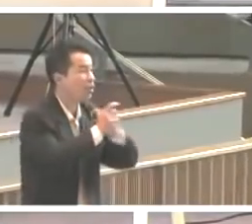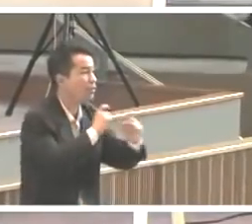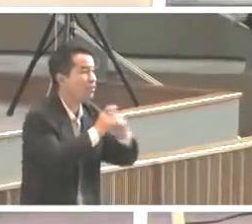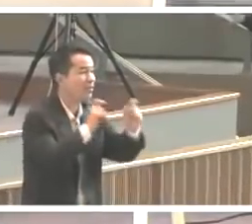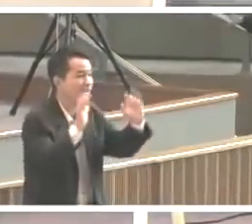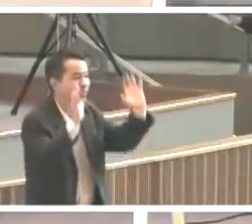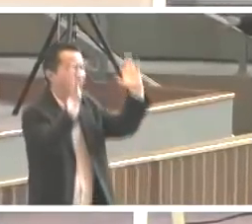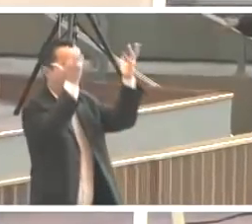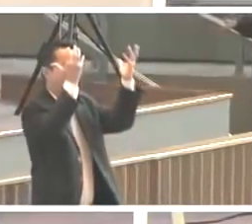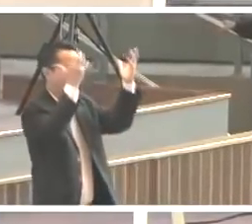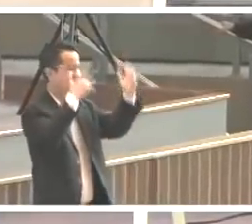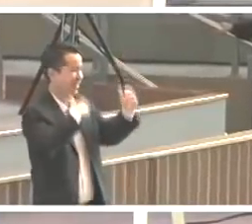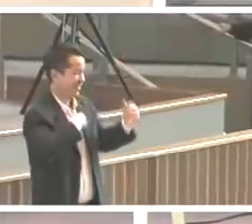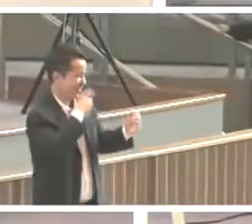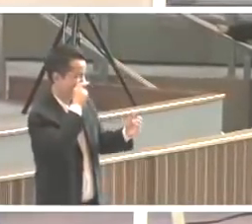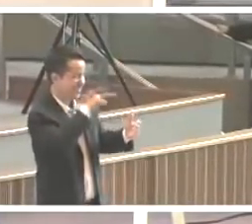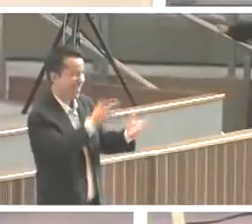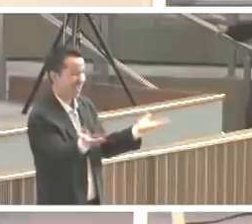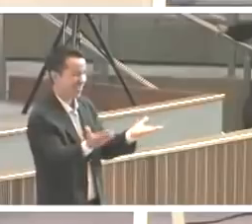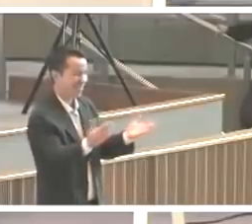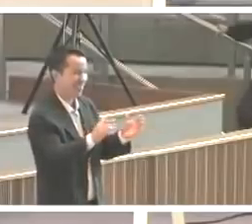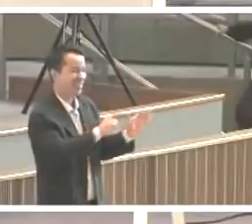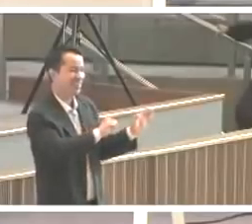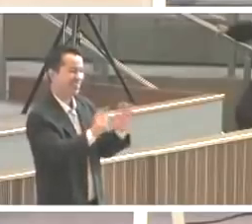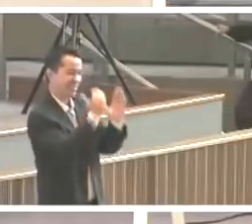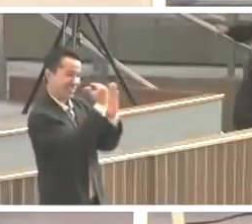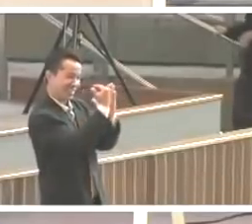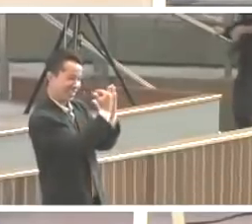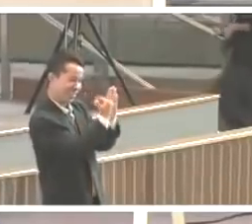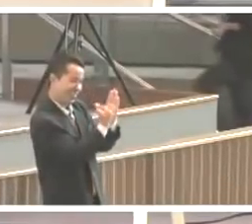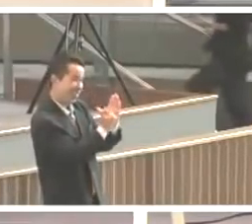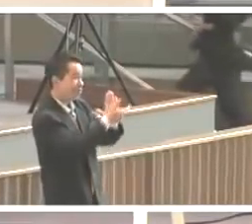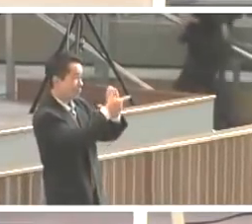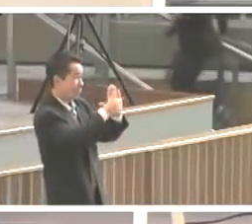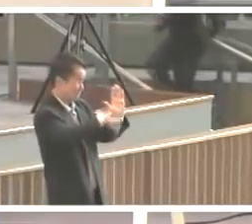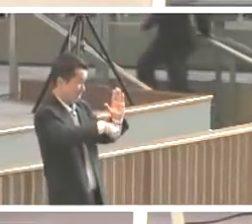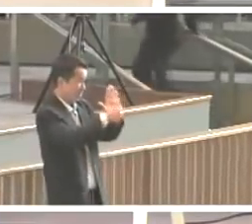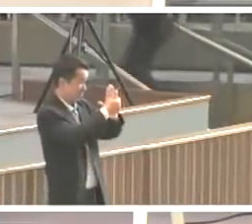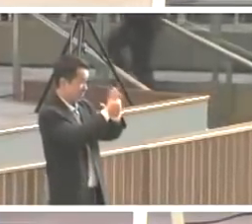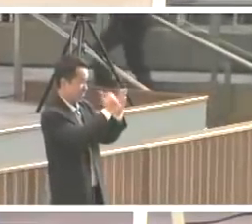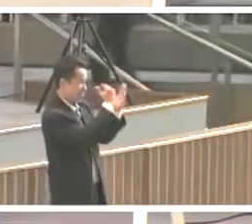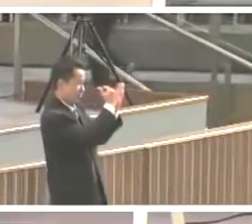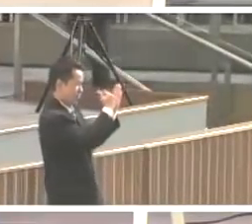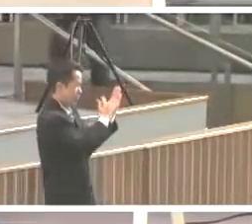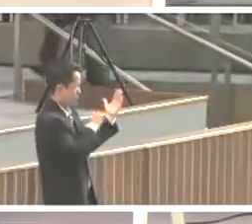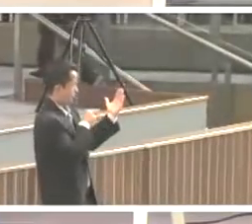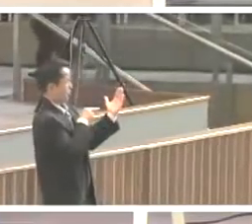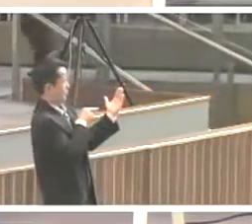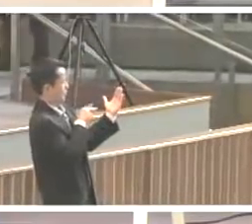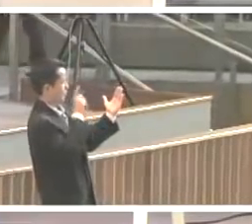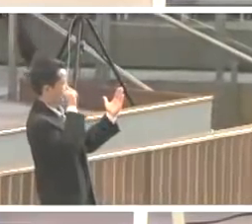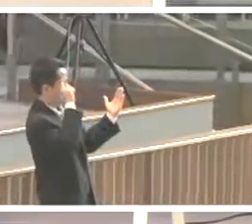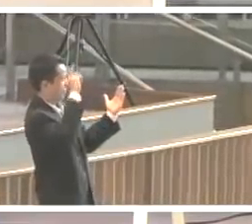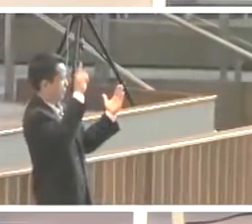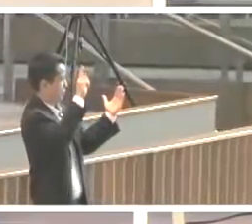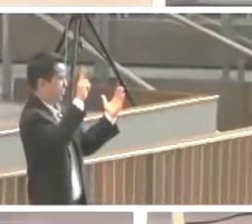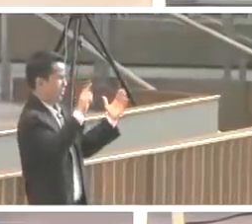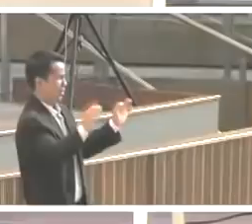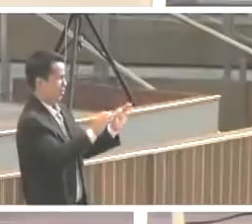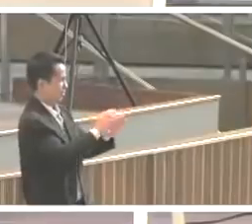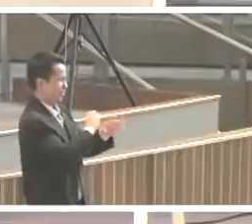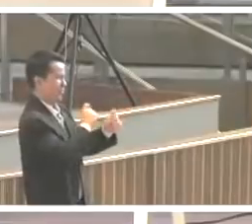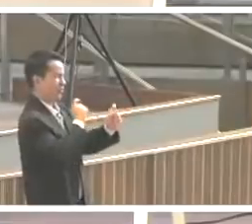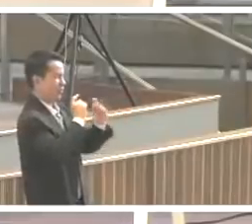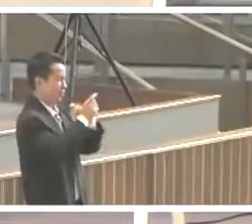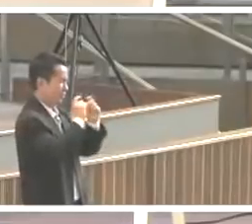aqui olhando a agenda da igreja, e já tinha lá a data da reunião dos funcionários, a data da reunião, falei, meu Deus, já acabou o